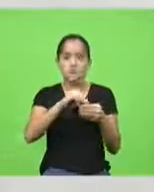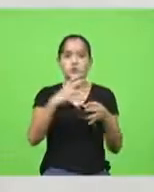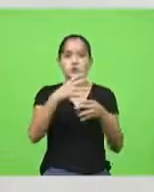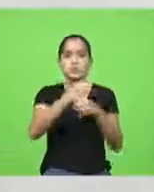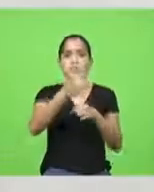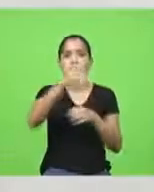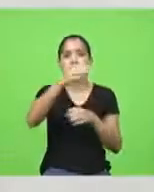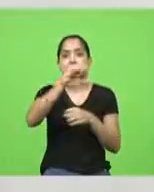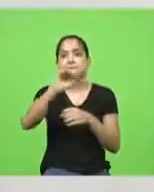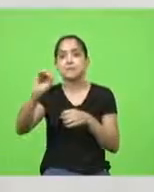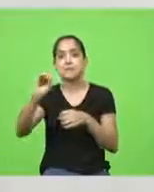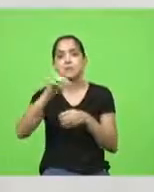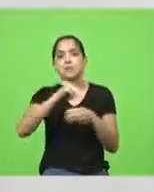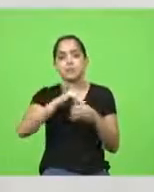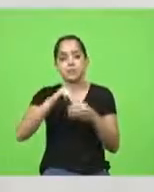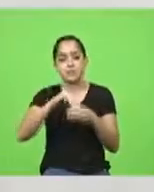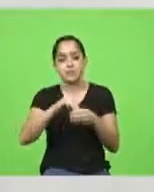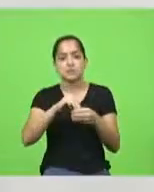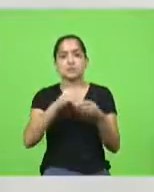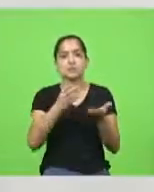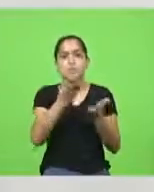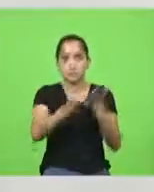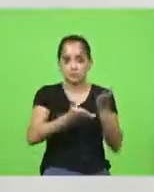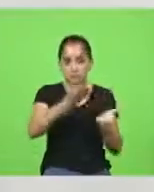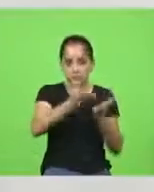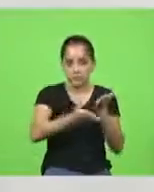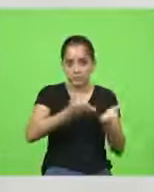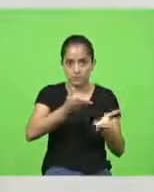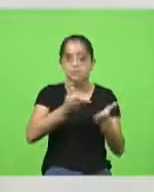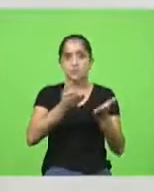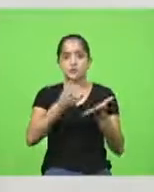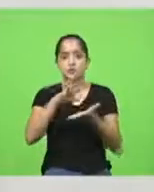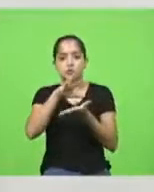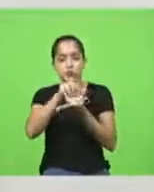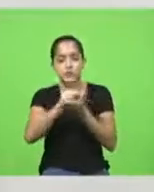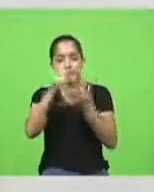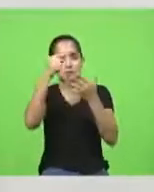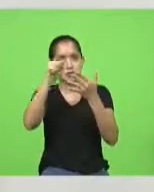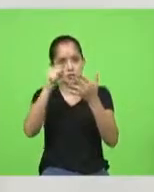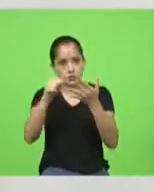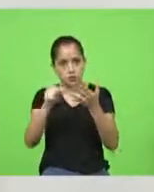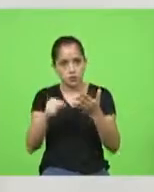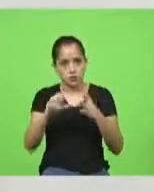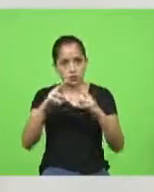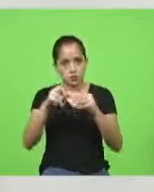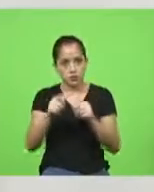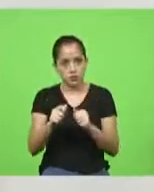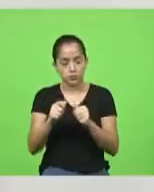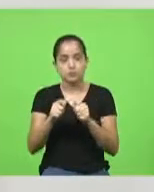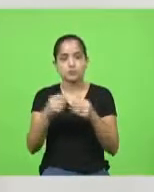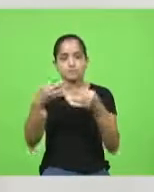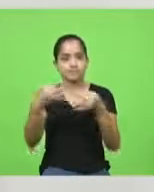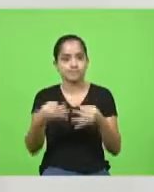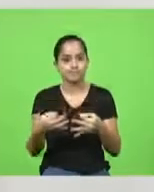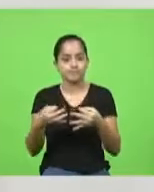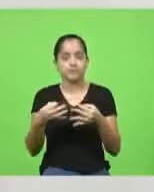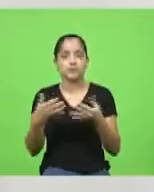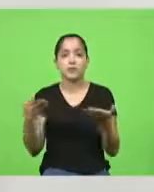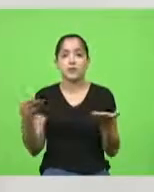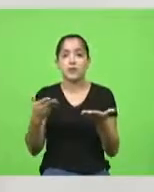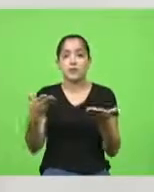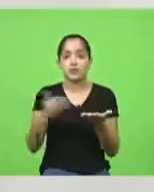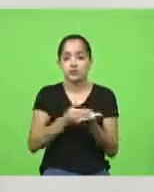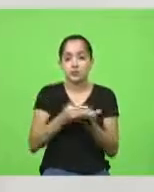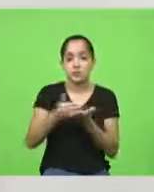atendendo todos os municípios que atenderam os pré-requisitos. E os depósitos começaram, senhor presidente, no dia de hoje, e